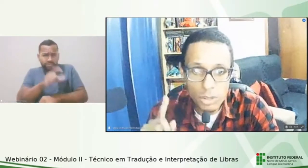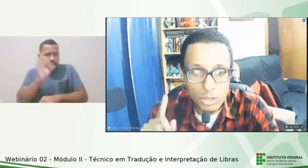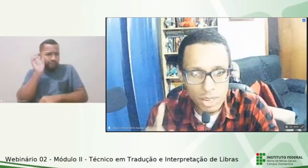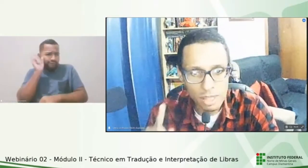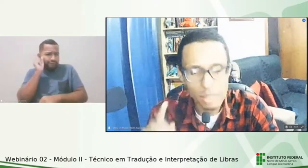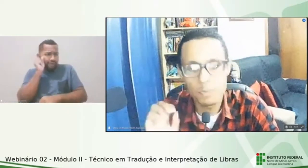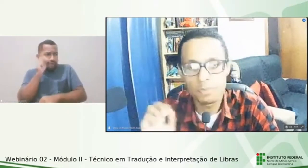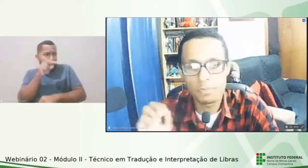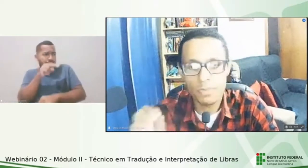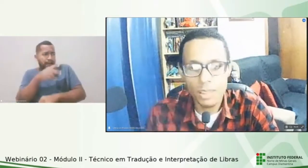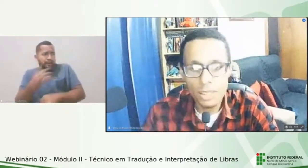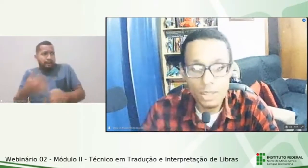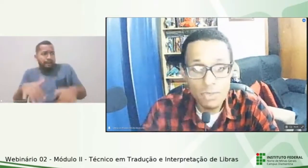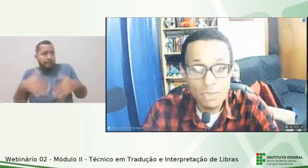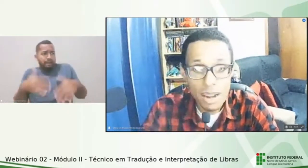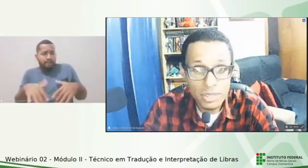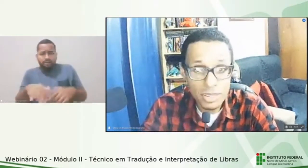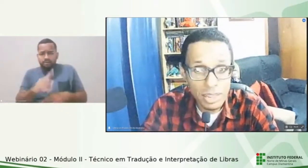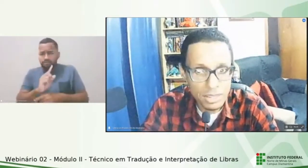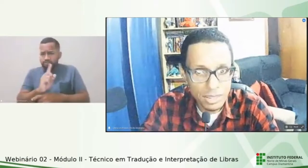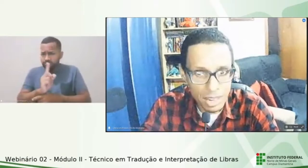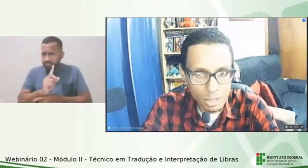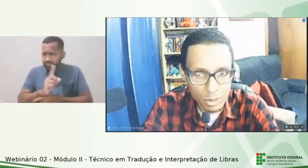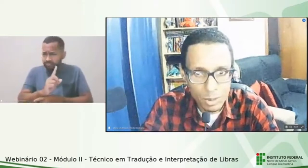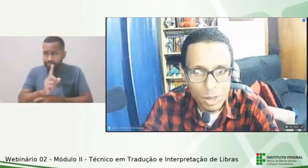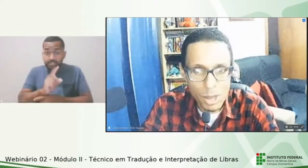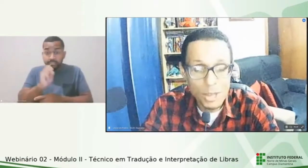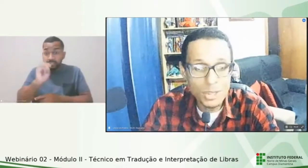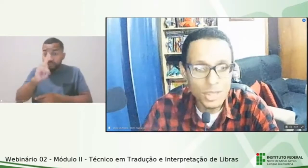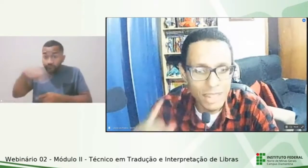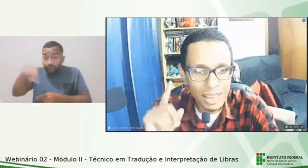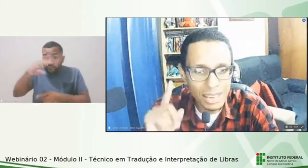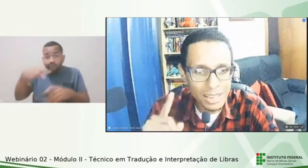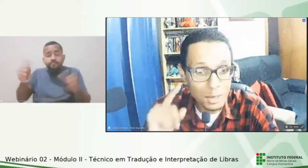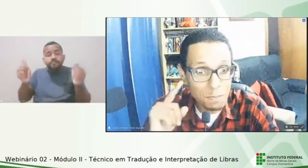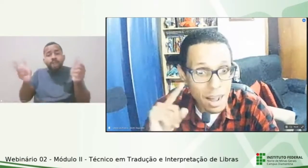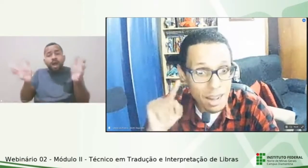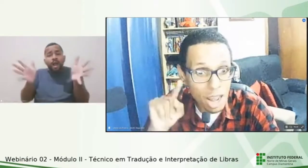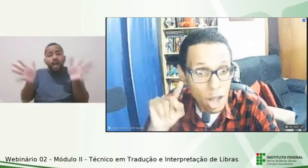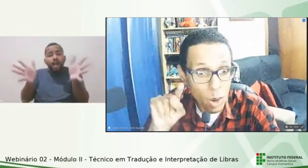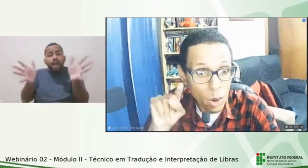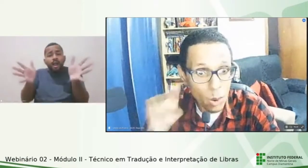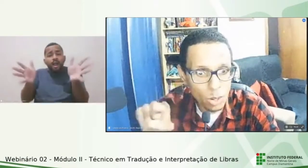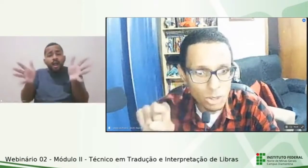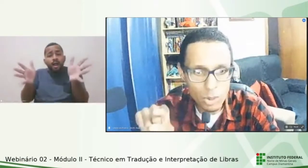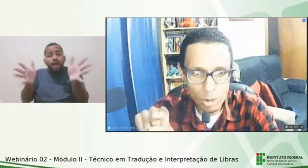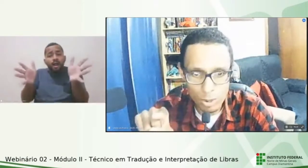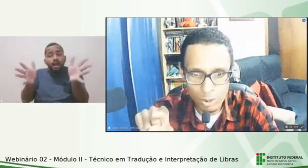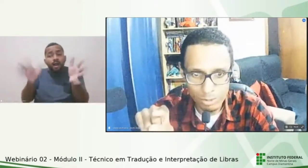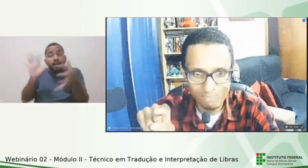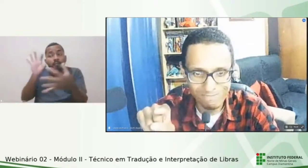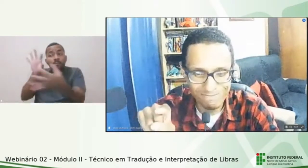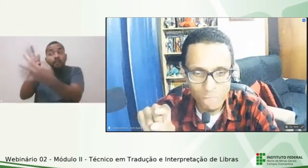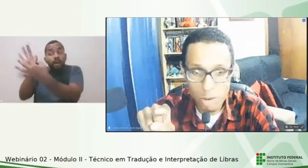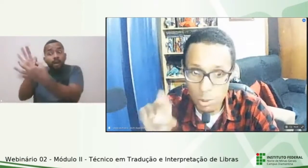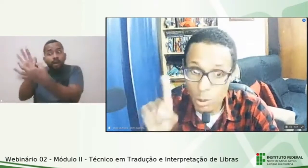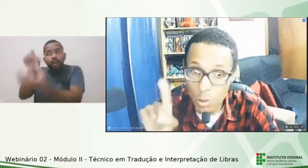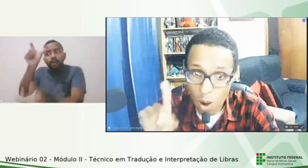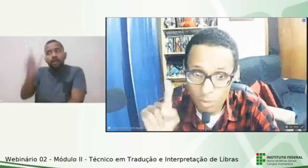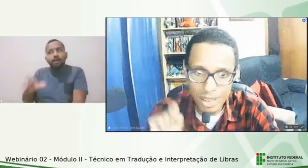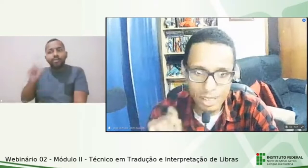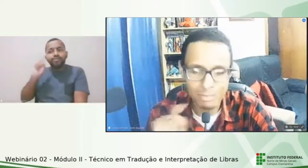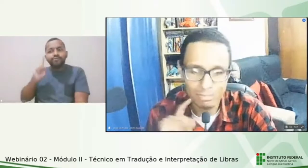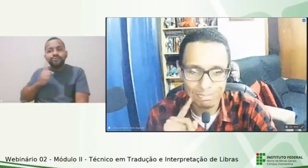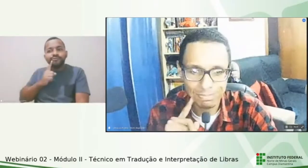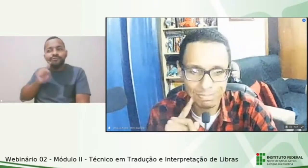Quando você estiver sinalizando, sinalize para o surdo, que o